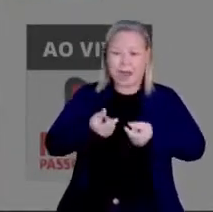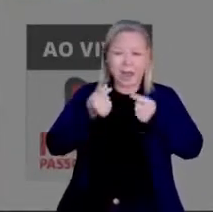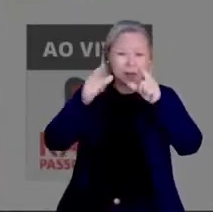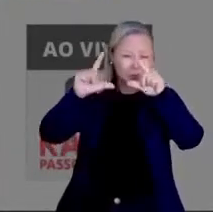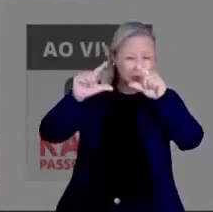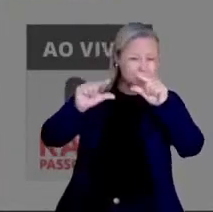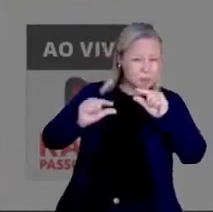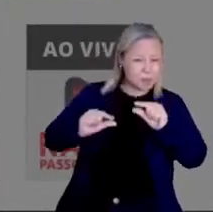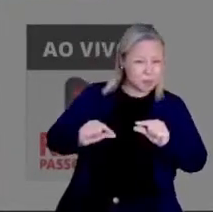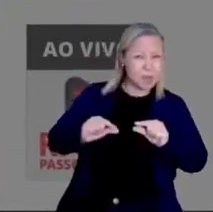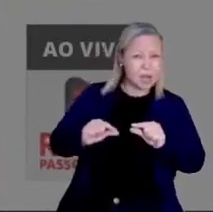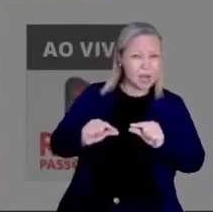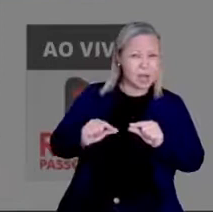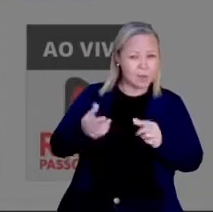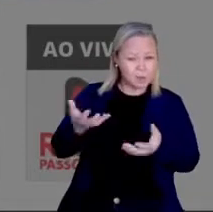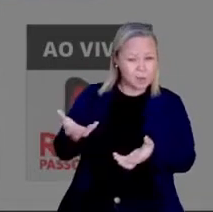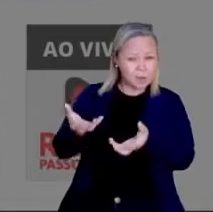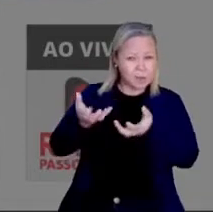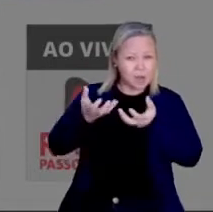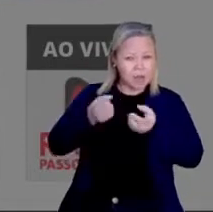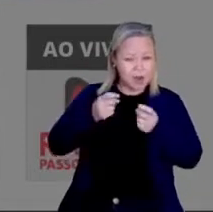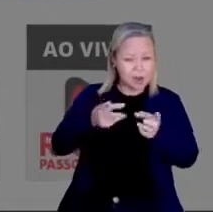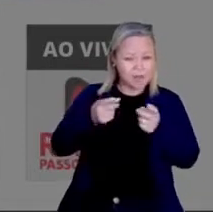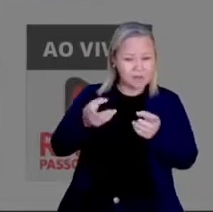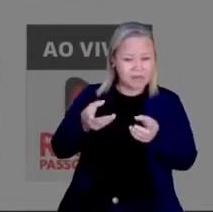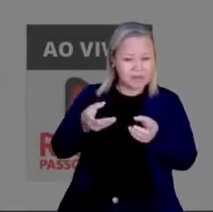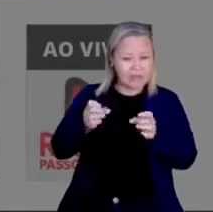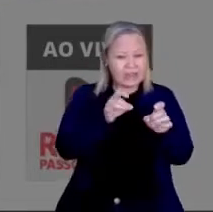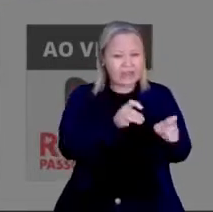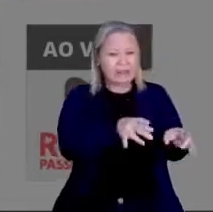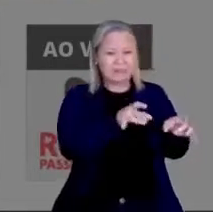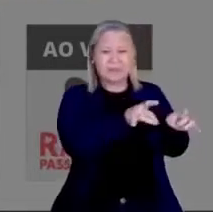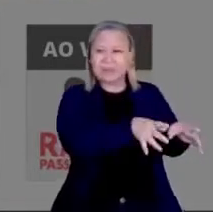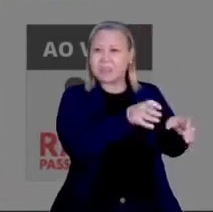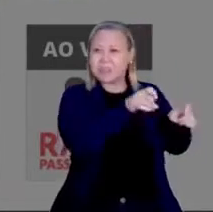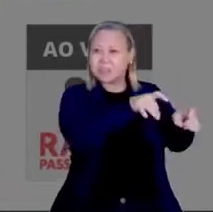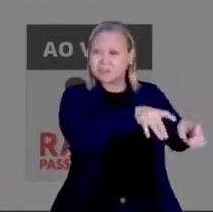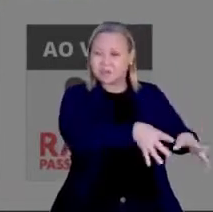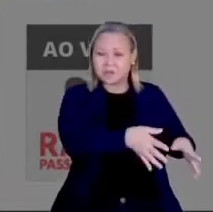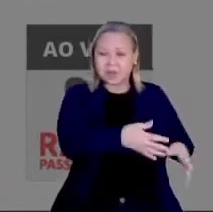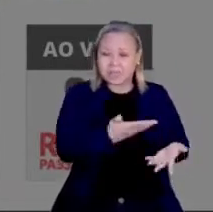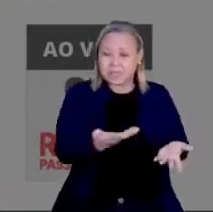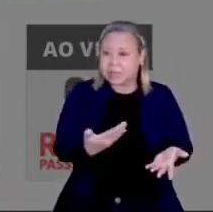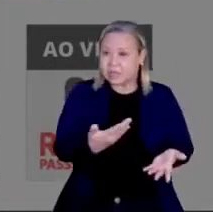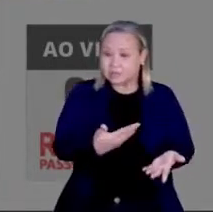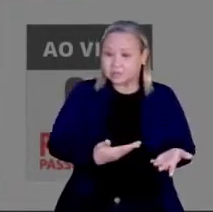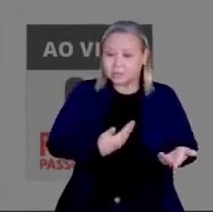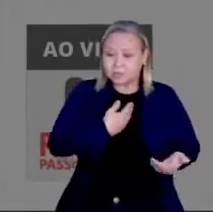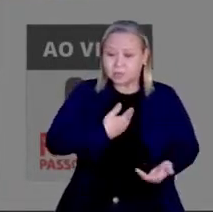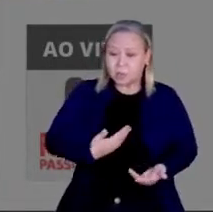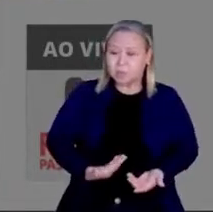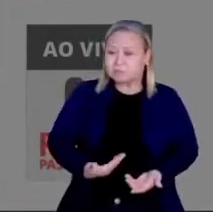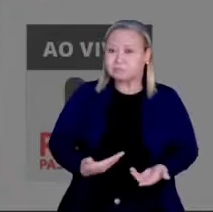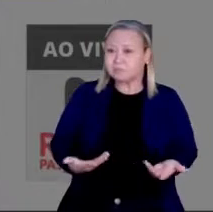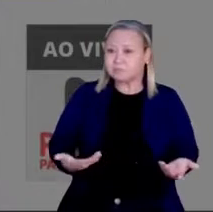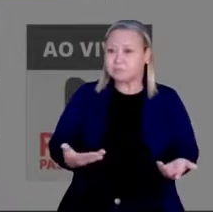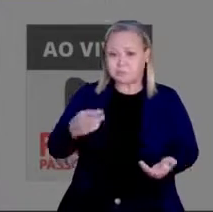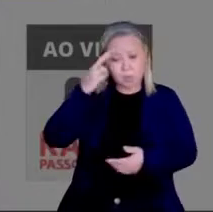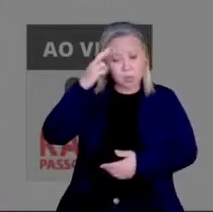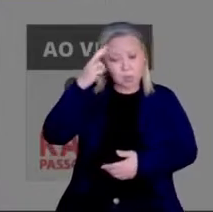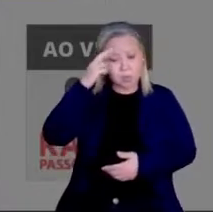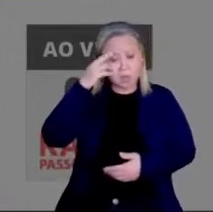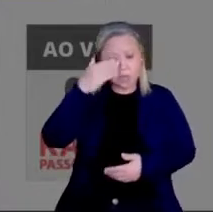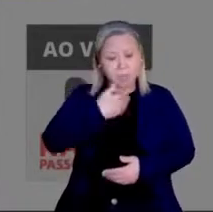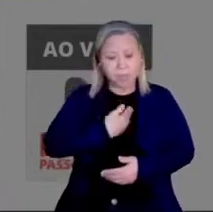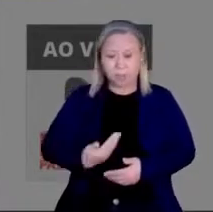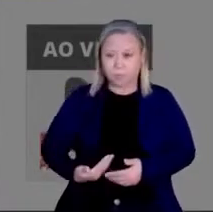de chuvas desse ano, felizmente choveu muito, graças a Deus, nós estamos com uma situação confortável, apesar de que,